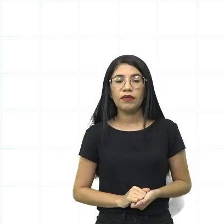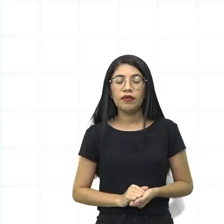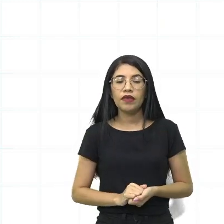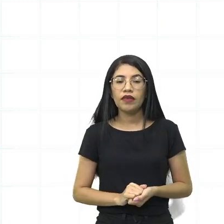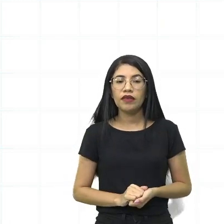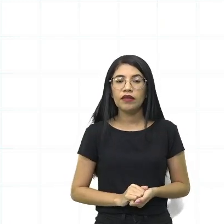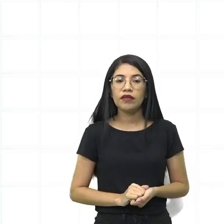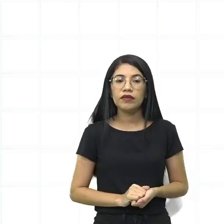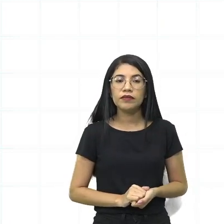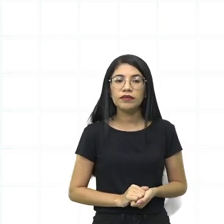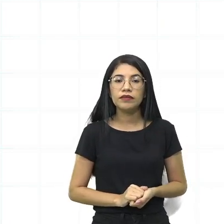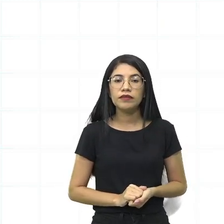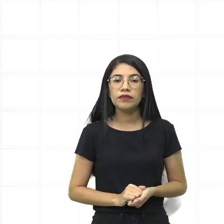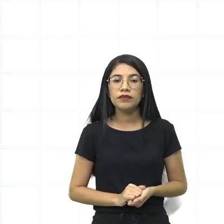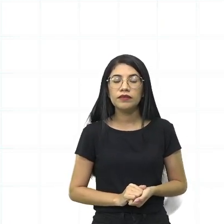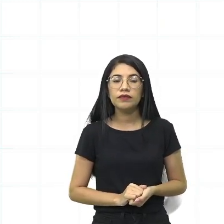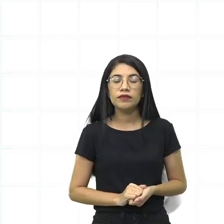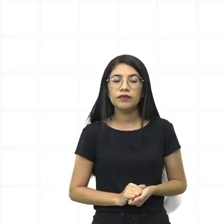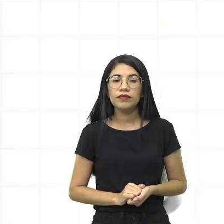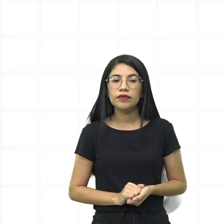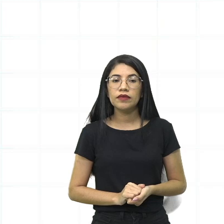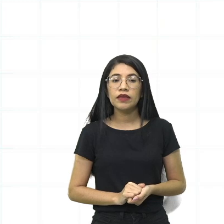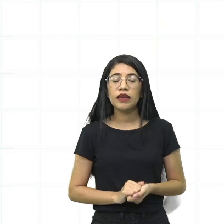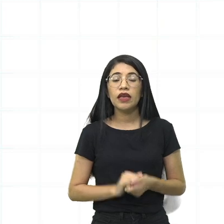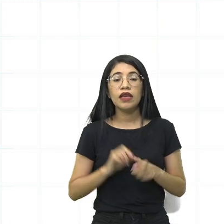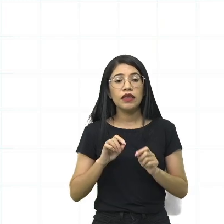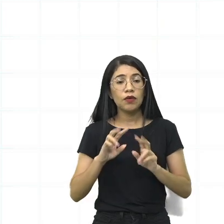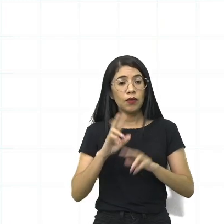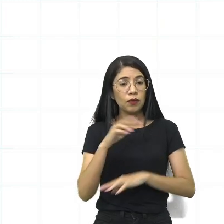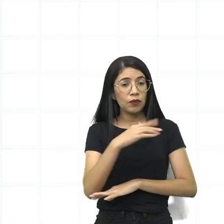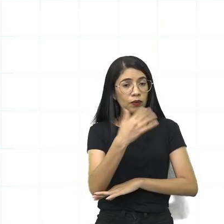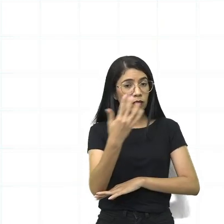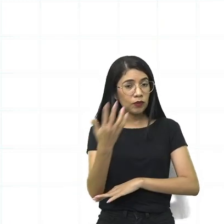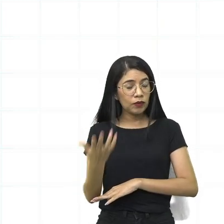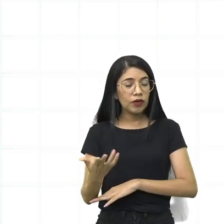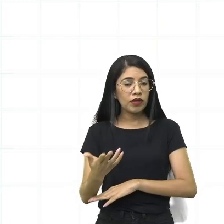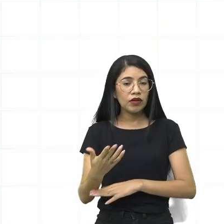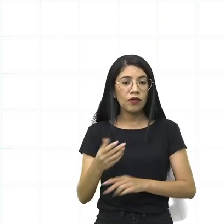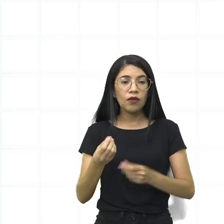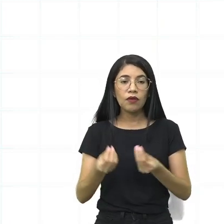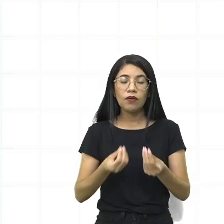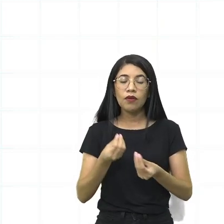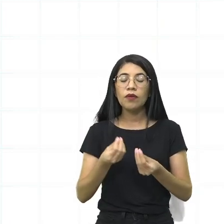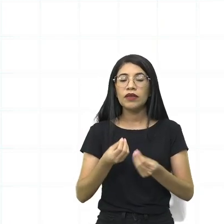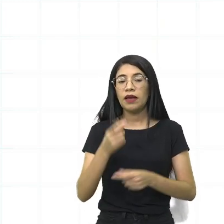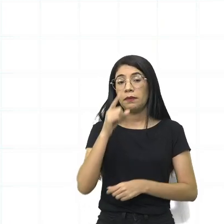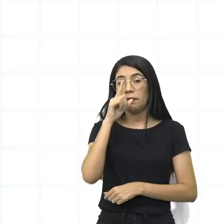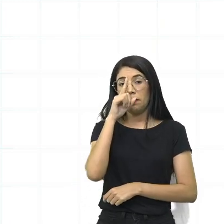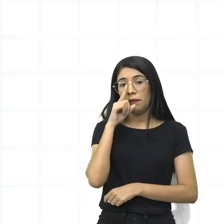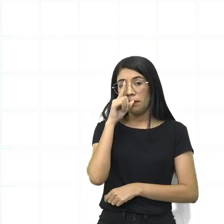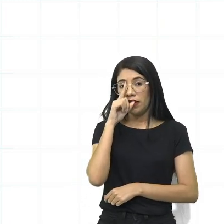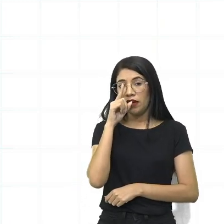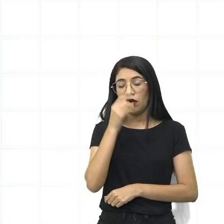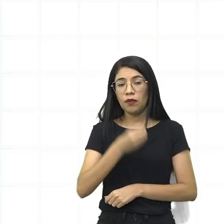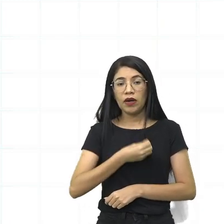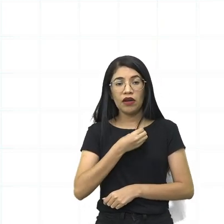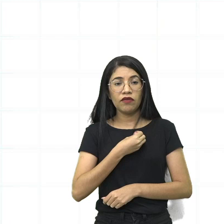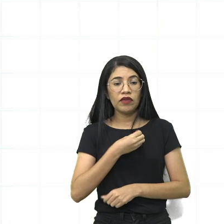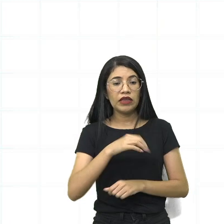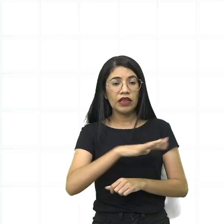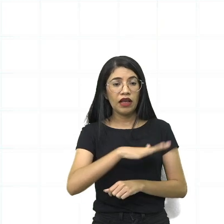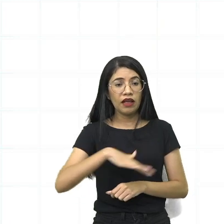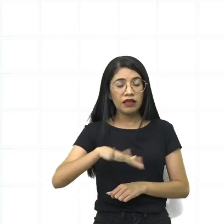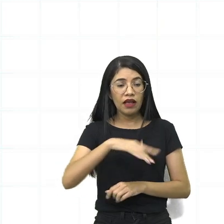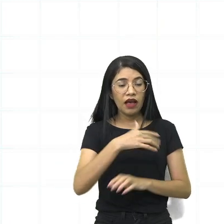cresceu bastante nos últimos anos. E esse desmatamento, ele começa o quê? Começa a ameaçar a biodiversidade,